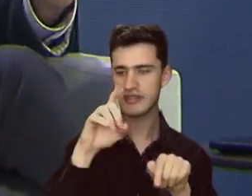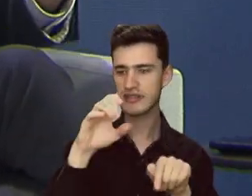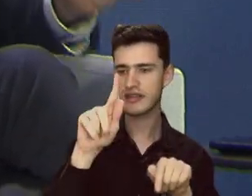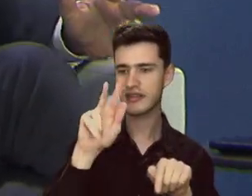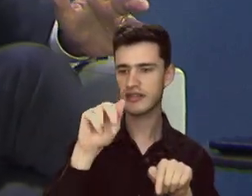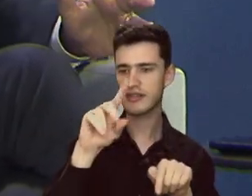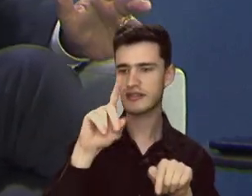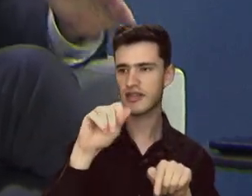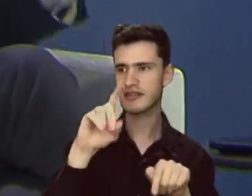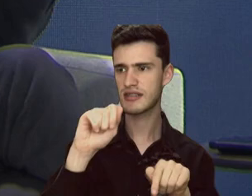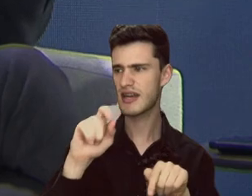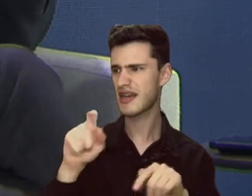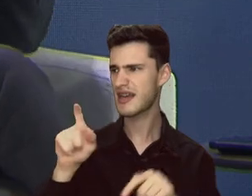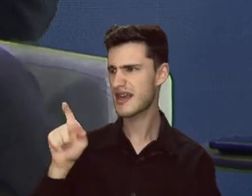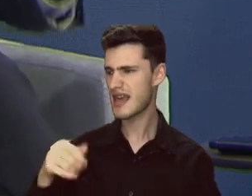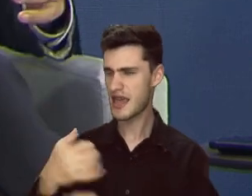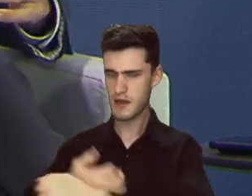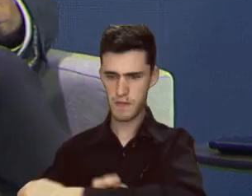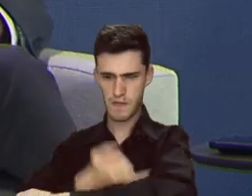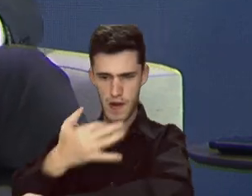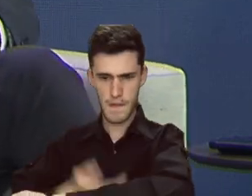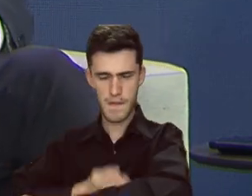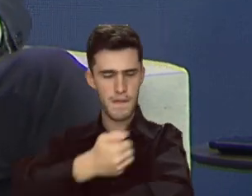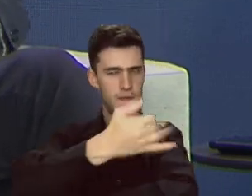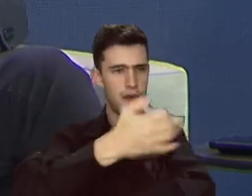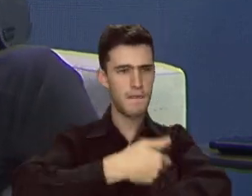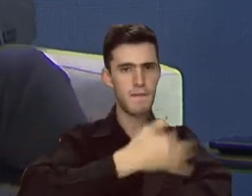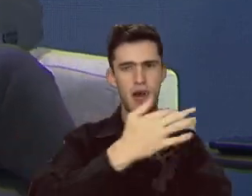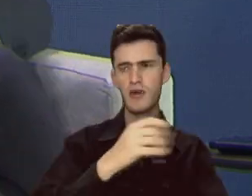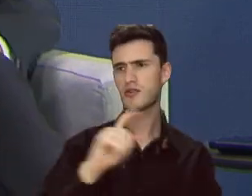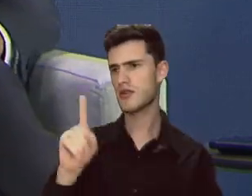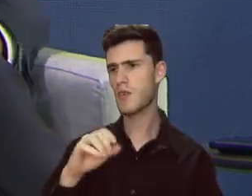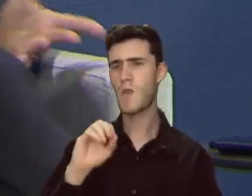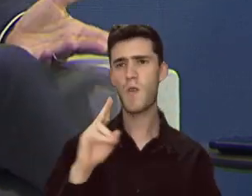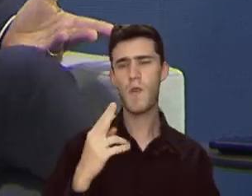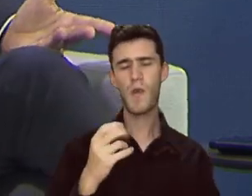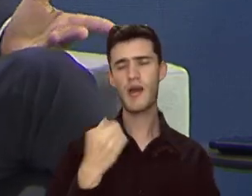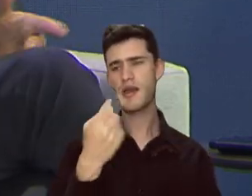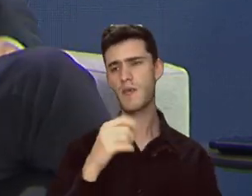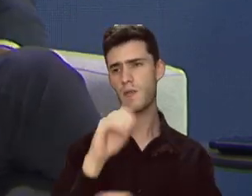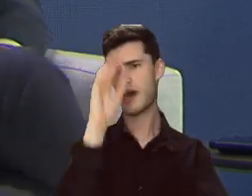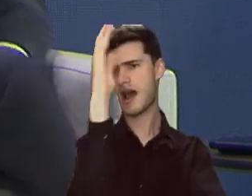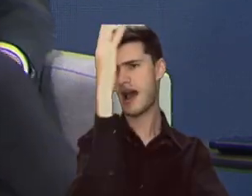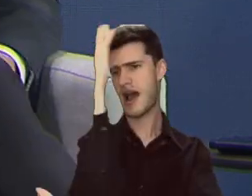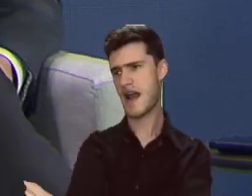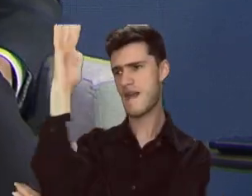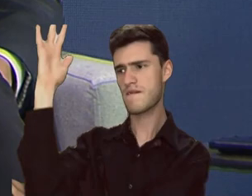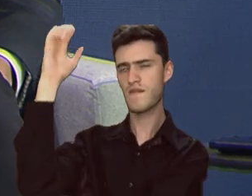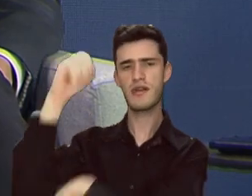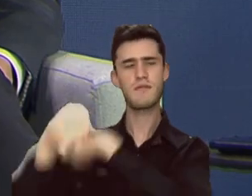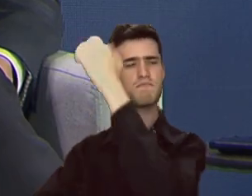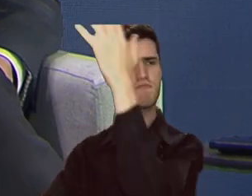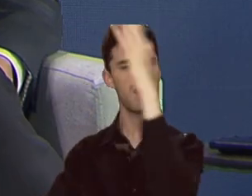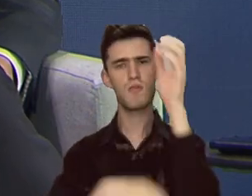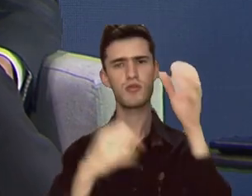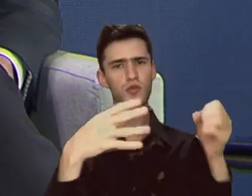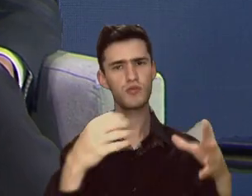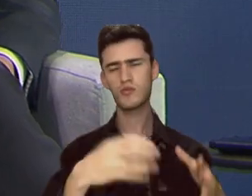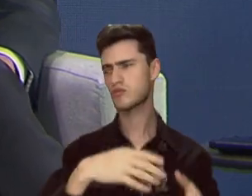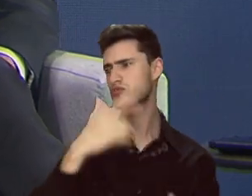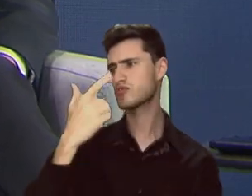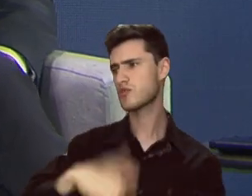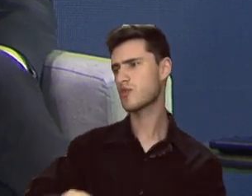plantio regenerativo ou para reflorestar né e eu não tenho resposta para isso eu acho